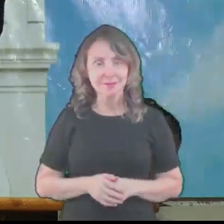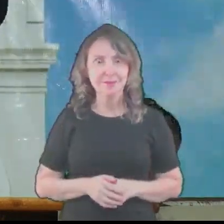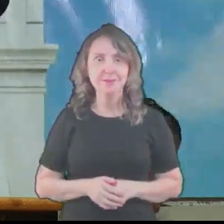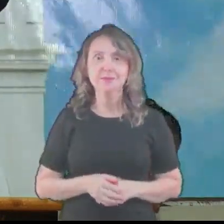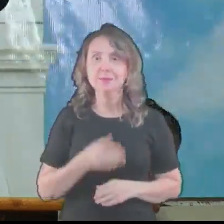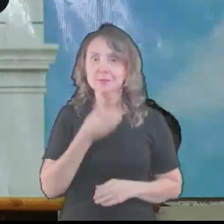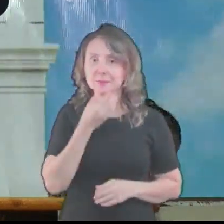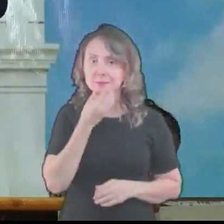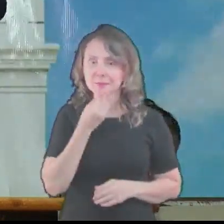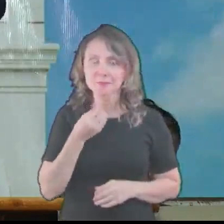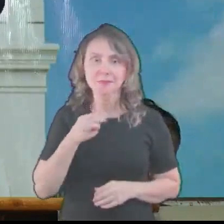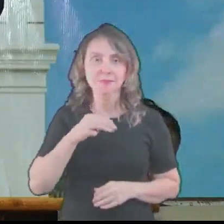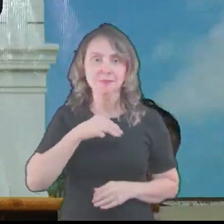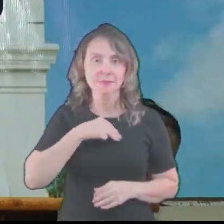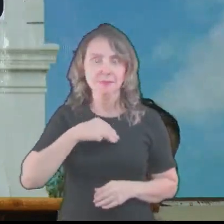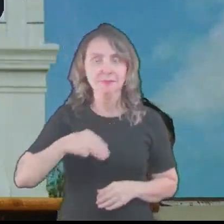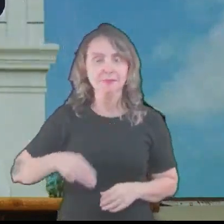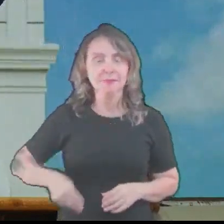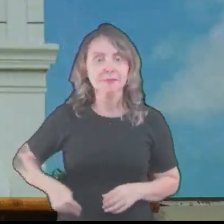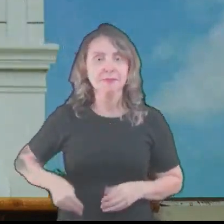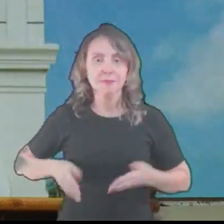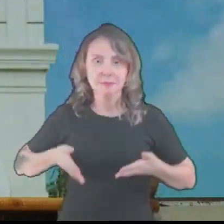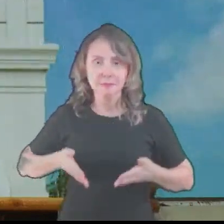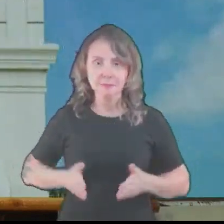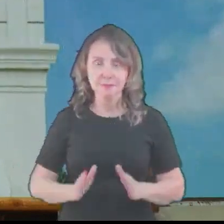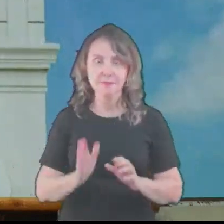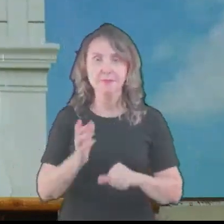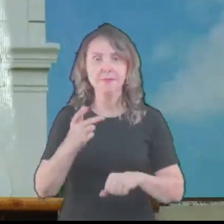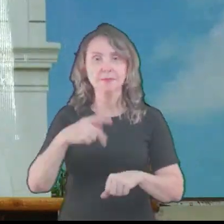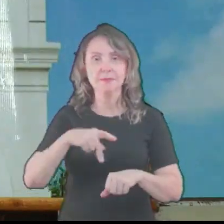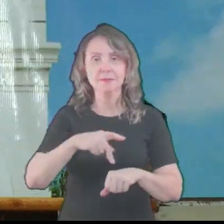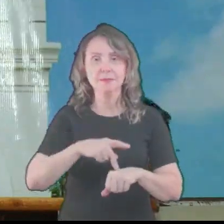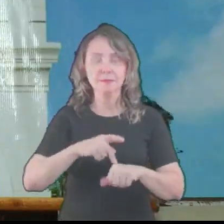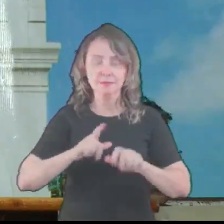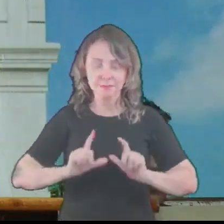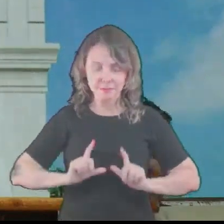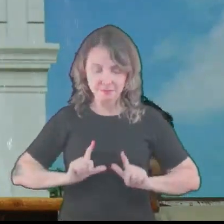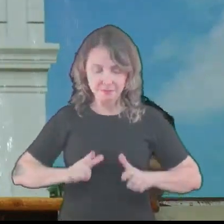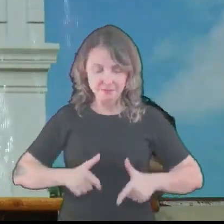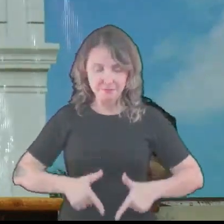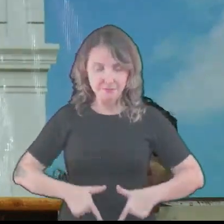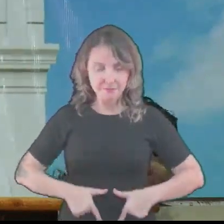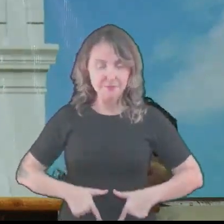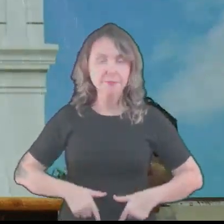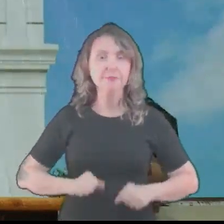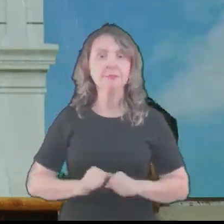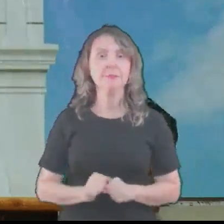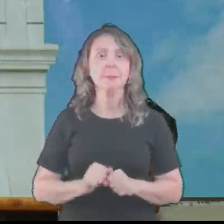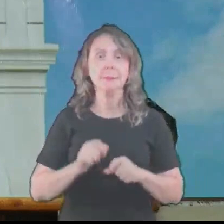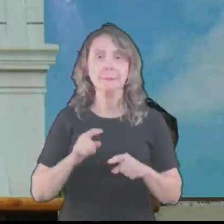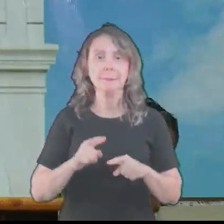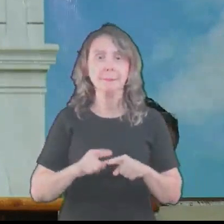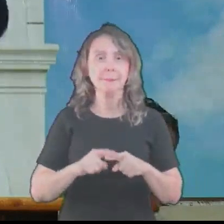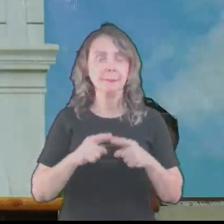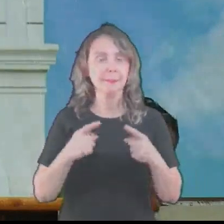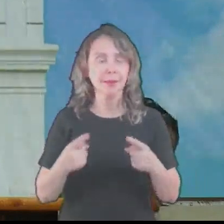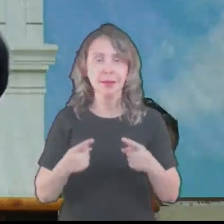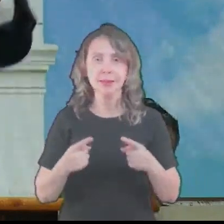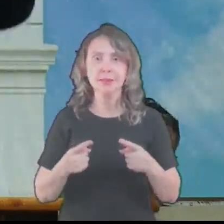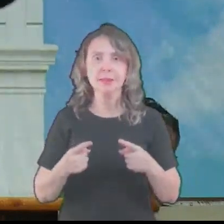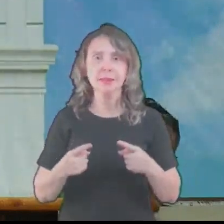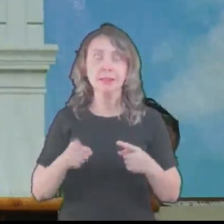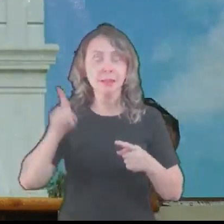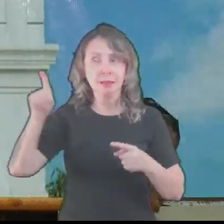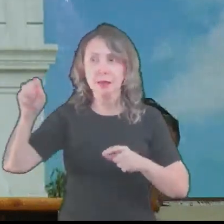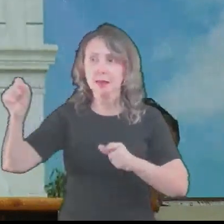Messias nasceu em Israel, mas em Israel facheou a glória dele para o Brasil.